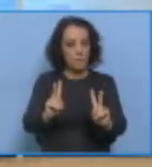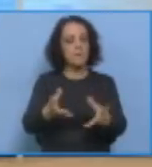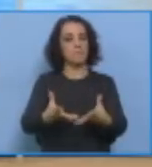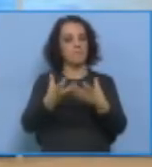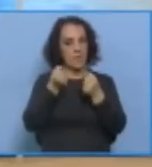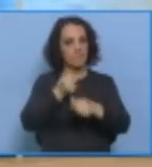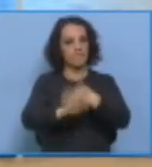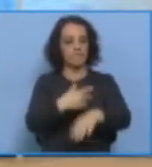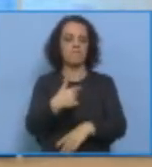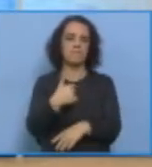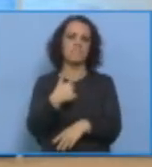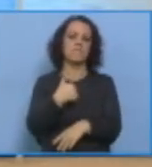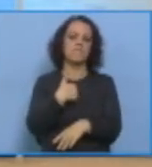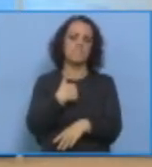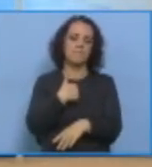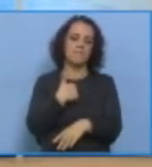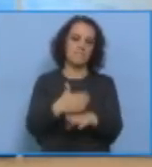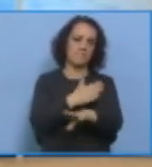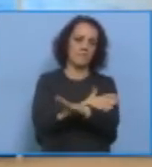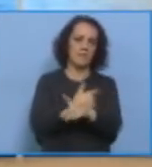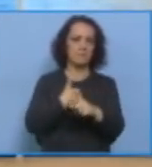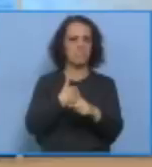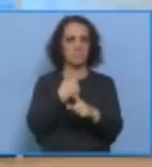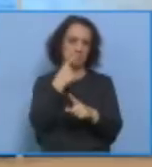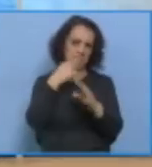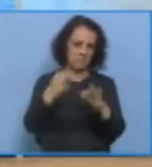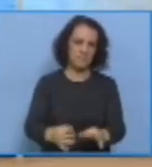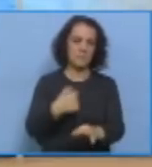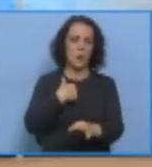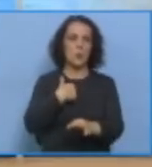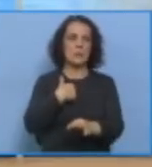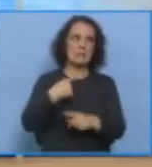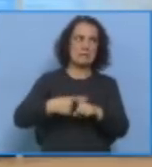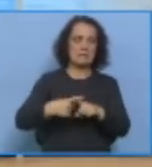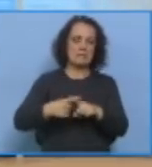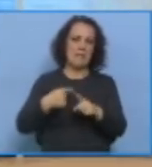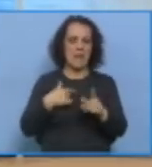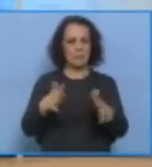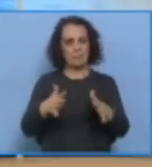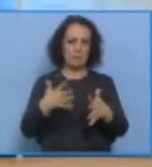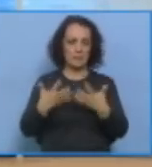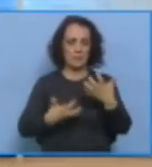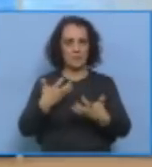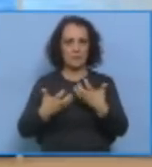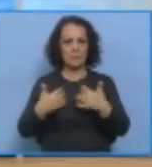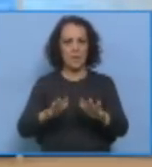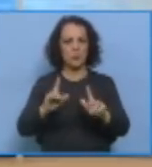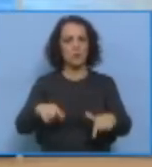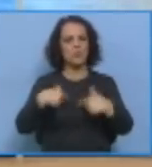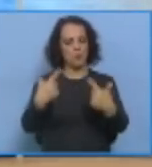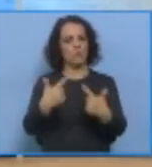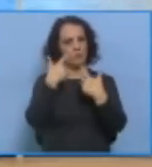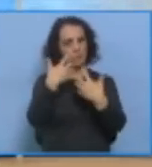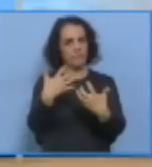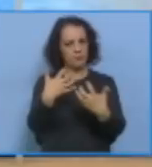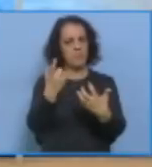que não me animava muito a assumir a posição, devo confessar, mas aquilo que foi para mim um sinal de ter